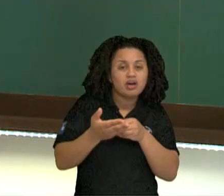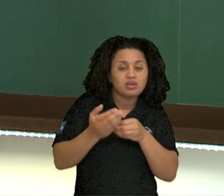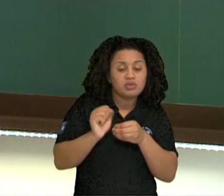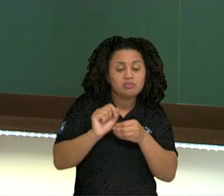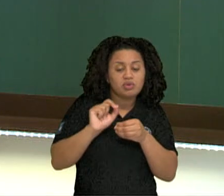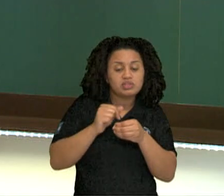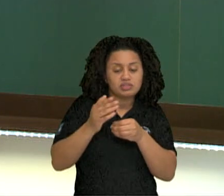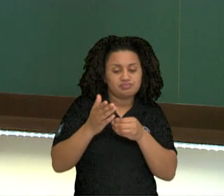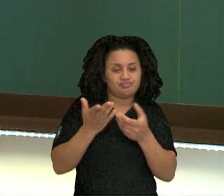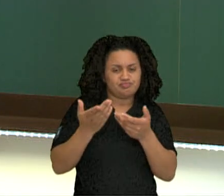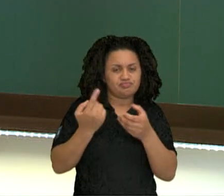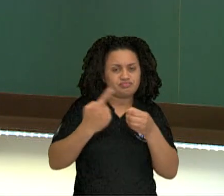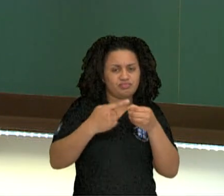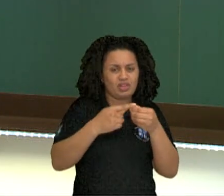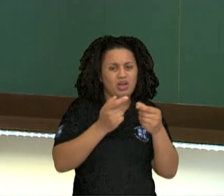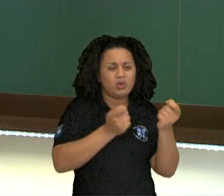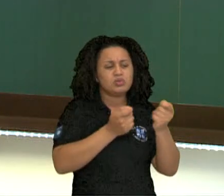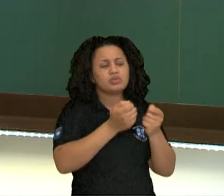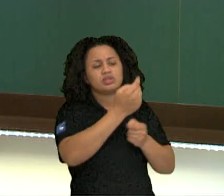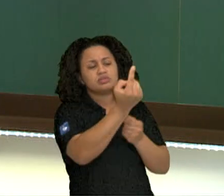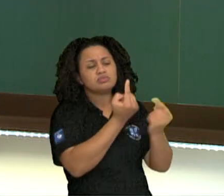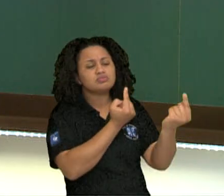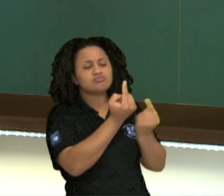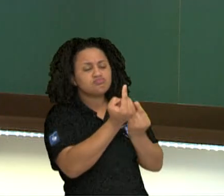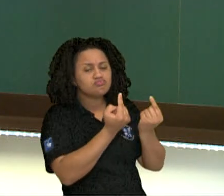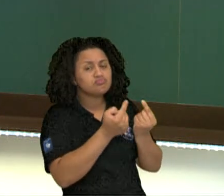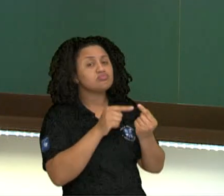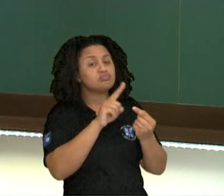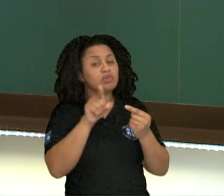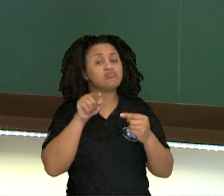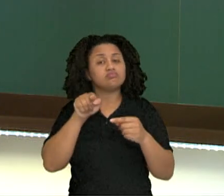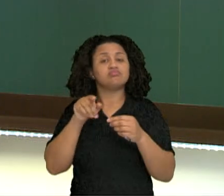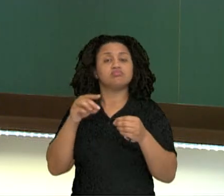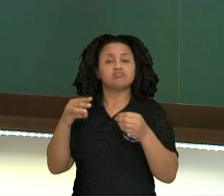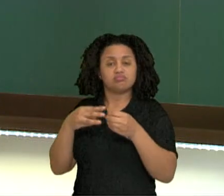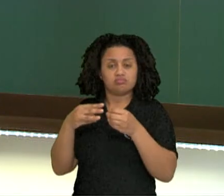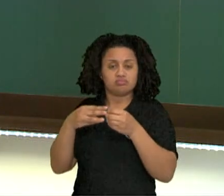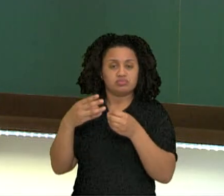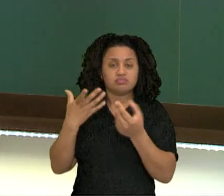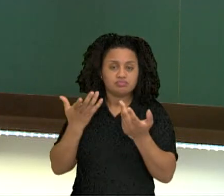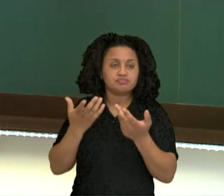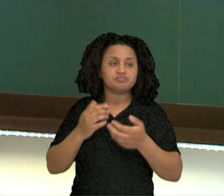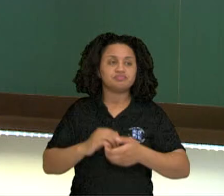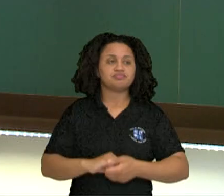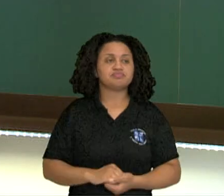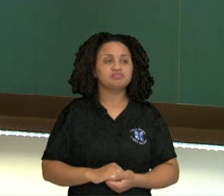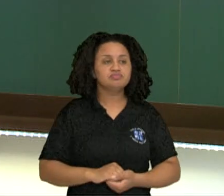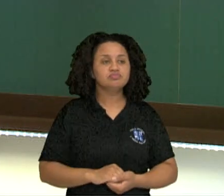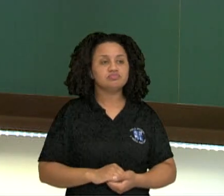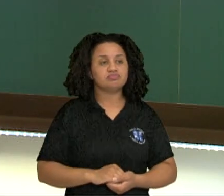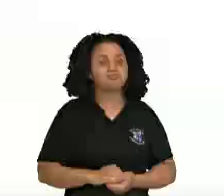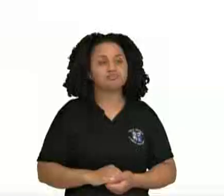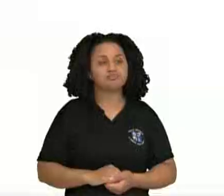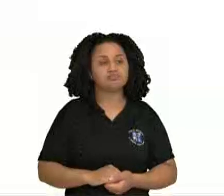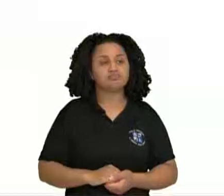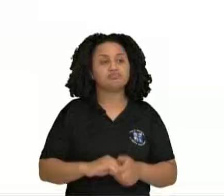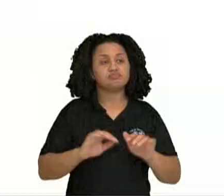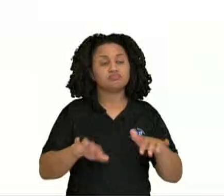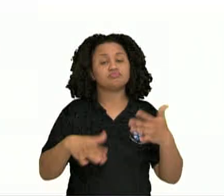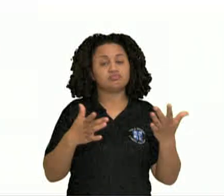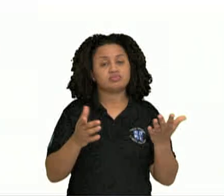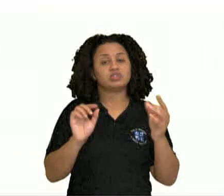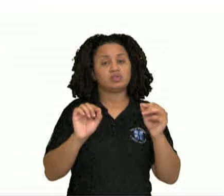pessoas Então ela faz a seleção por critérios pessoais dela própria e anota aí gente